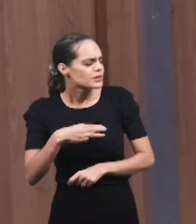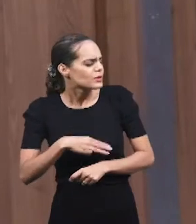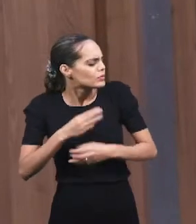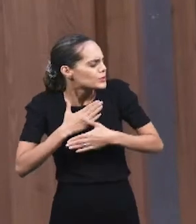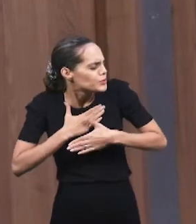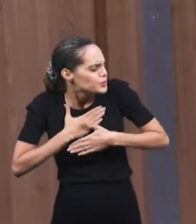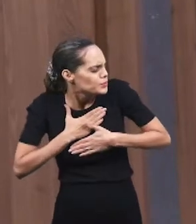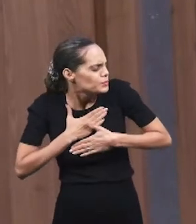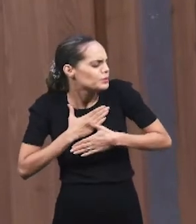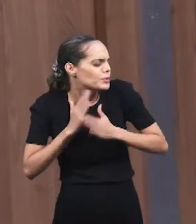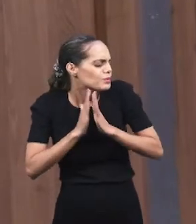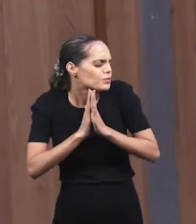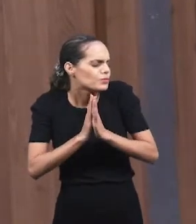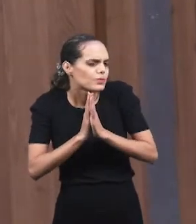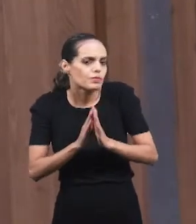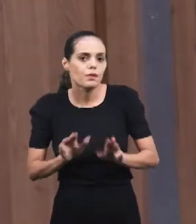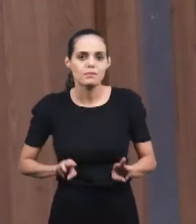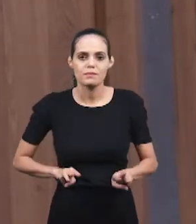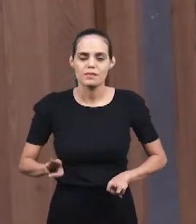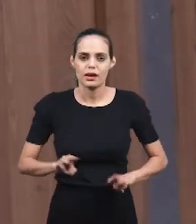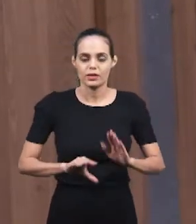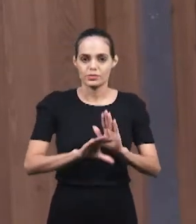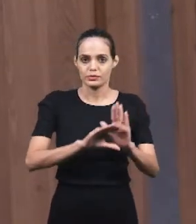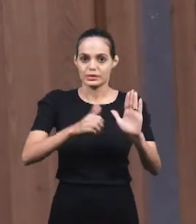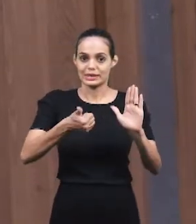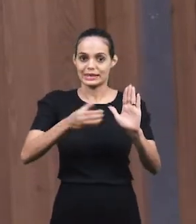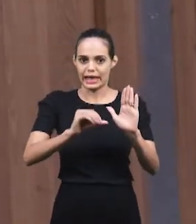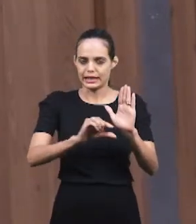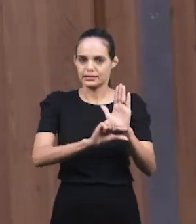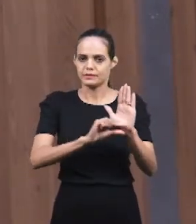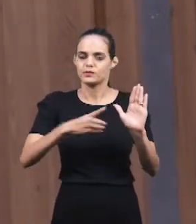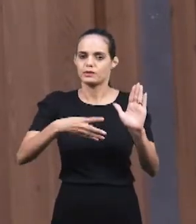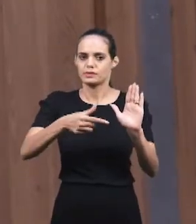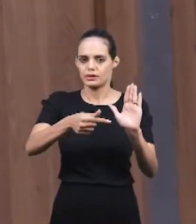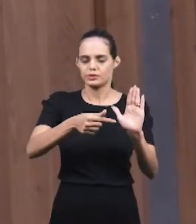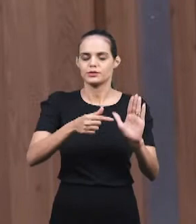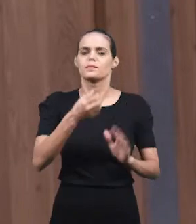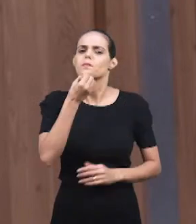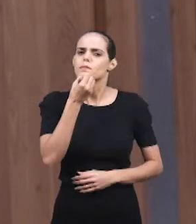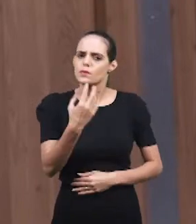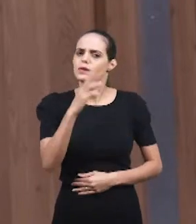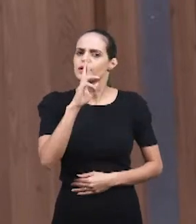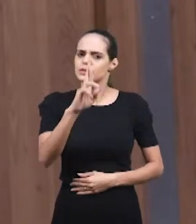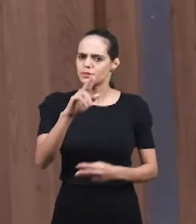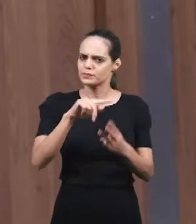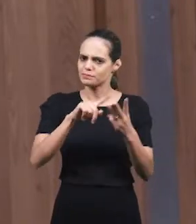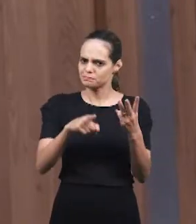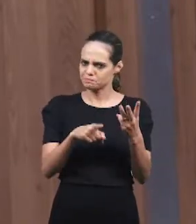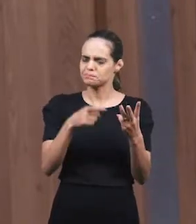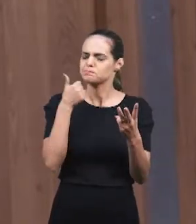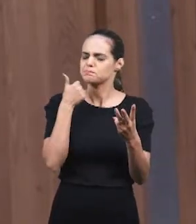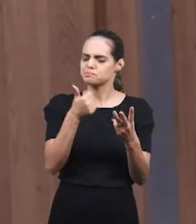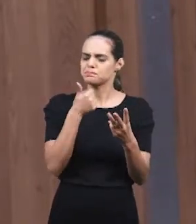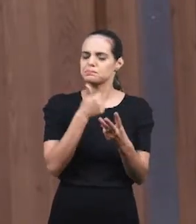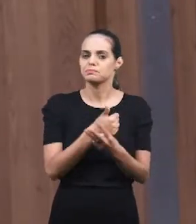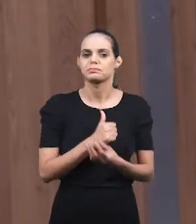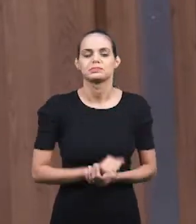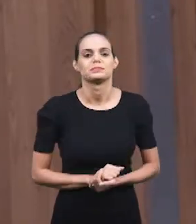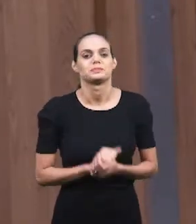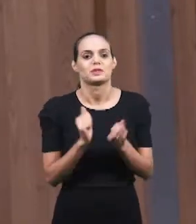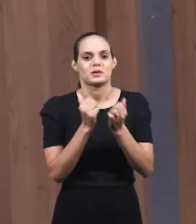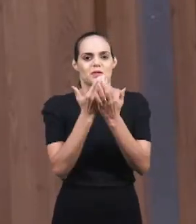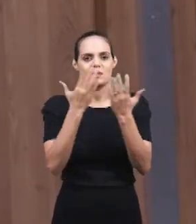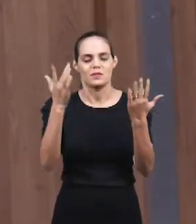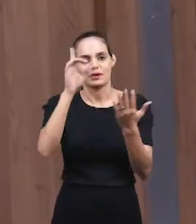mim, ali em Marcos capítulo 10, verso 47. Muito bem respondido pelos nossos irmãos. Glória a Deus. Vamos